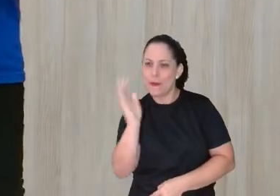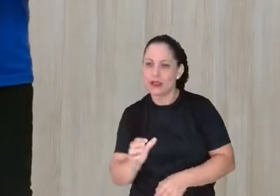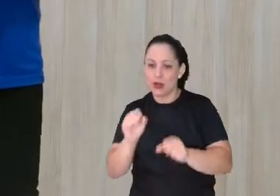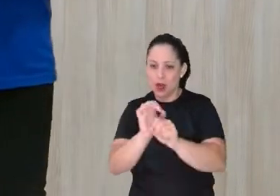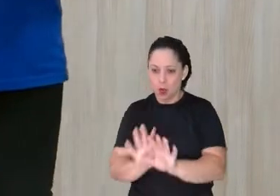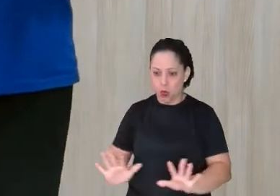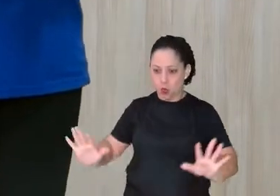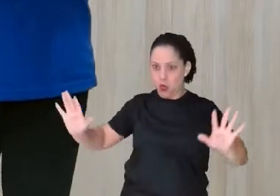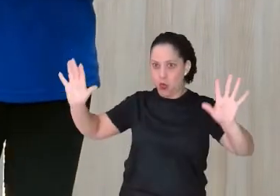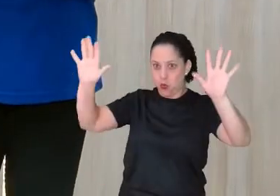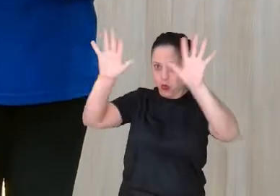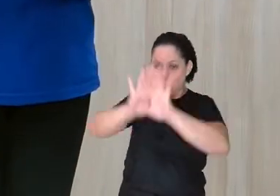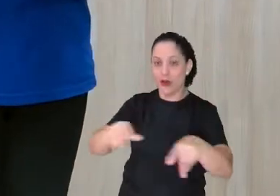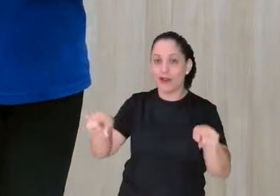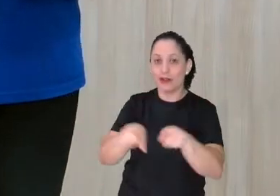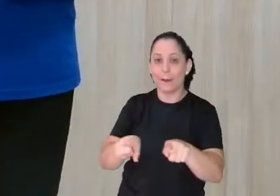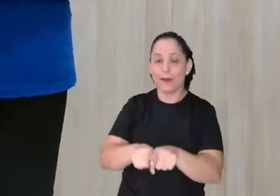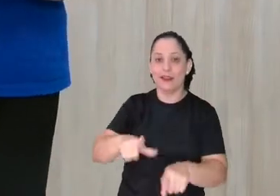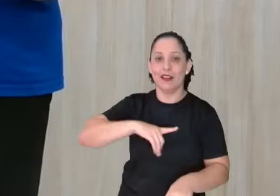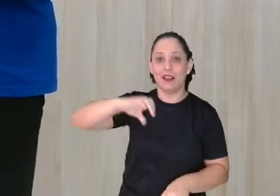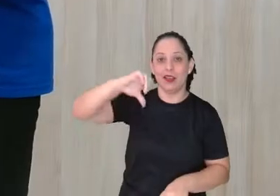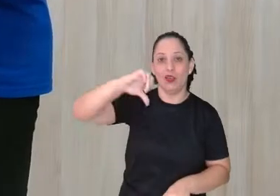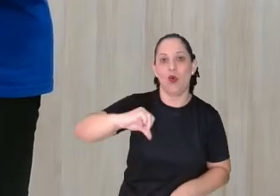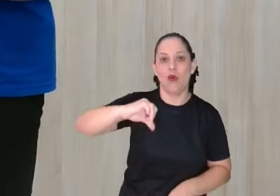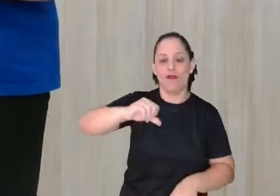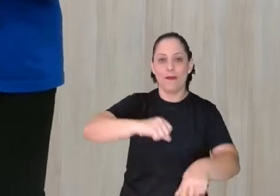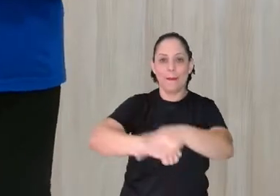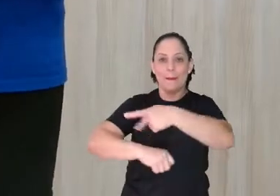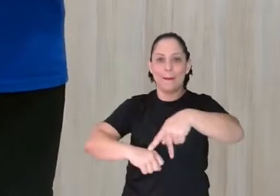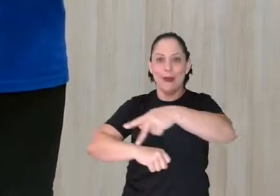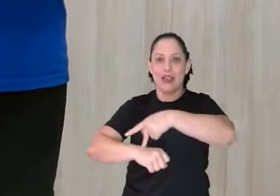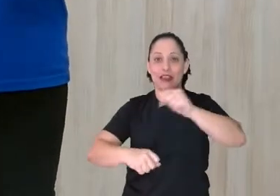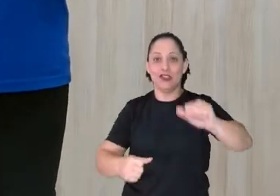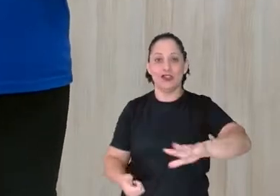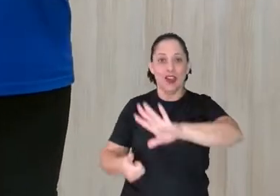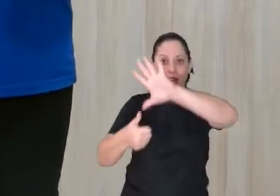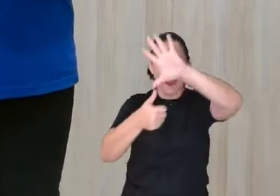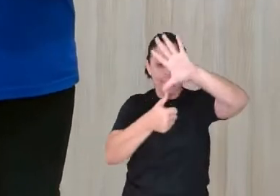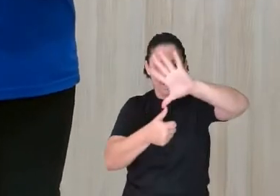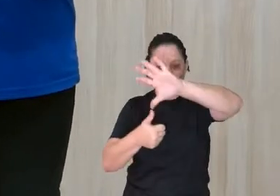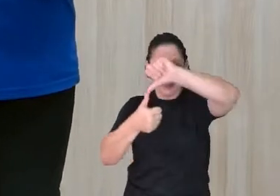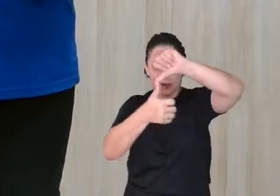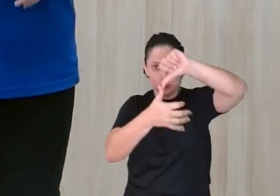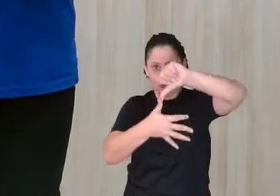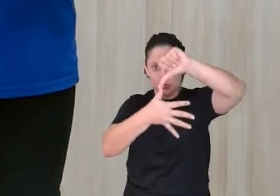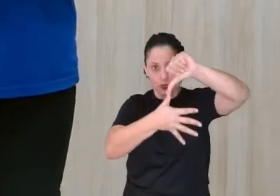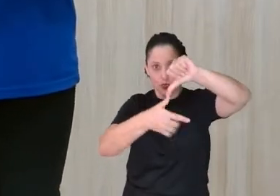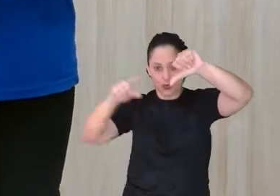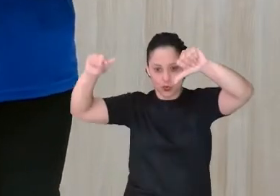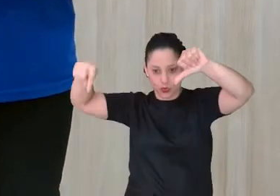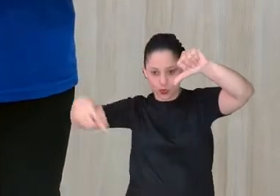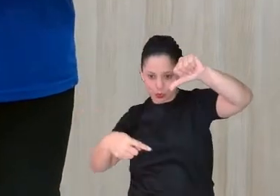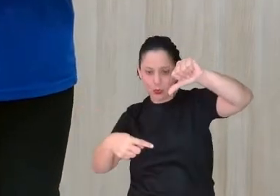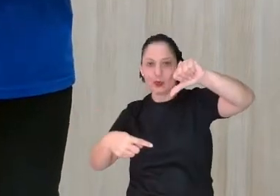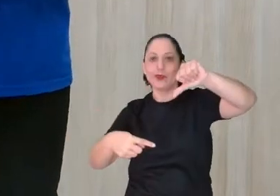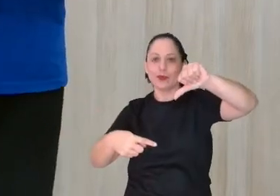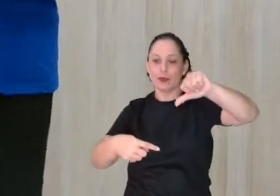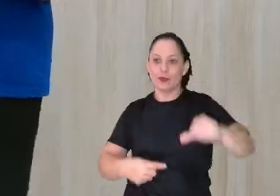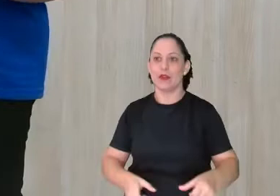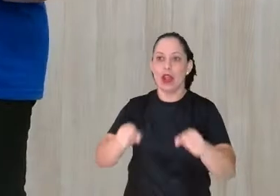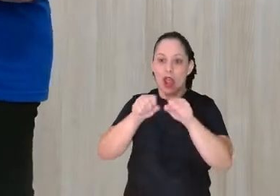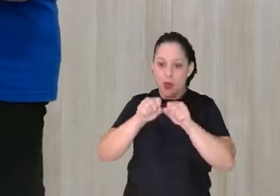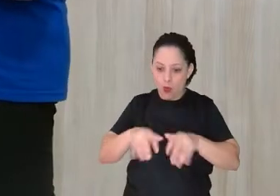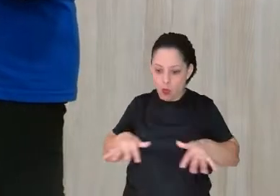do Sul. Então, o que eu estou colocando aqui para vocês em relação à Amazônia, para a gente ver a grandiosidade. E ela não é só nossa, não é,